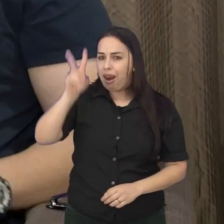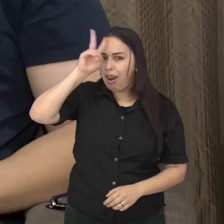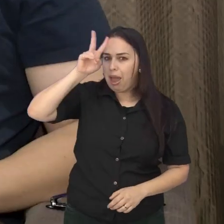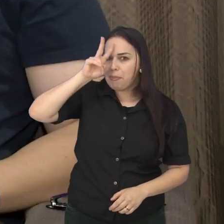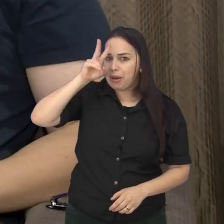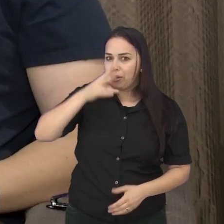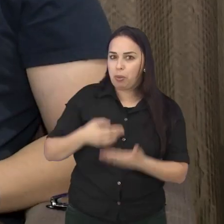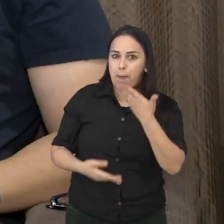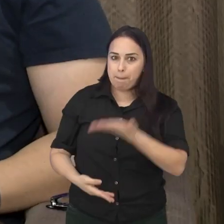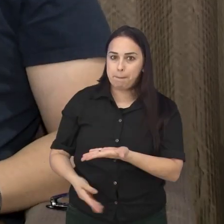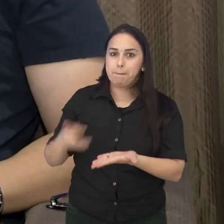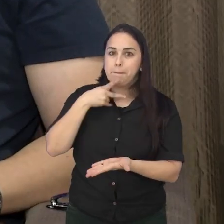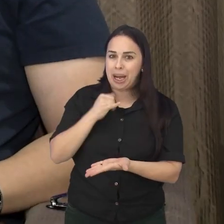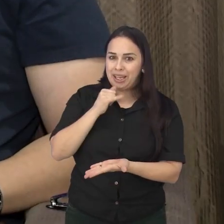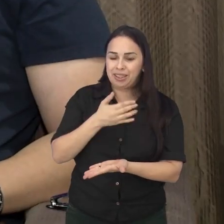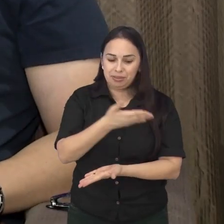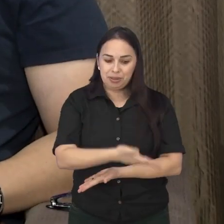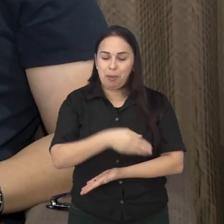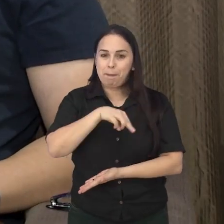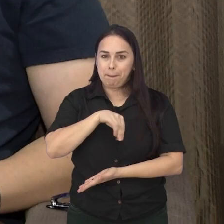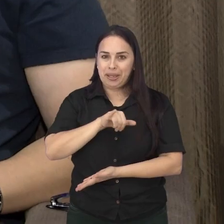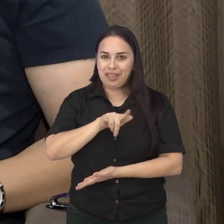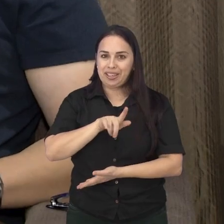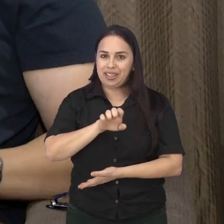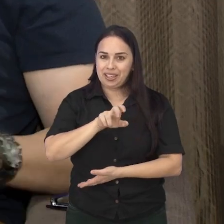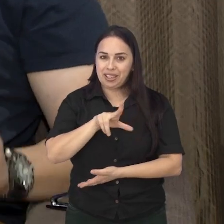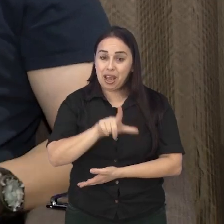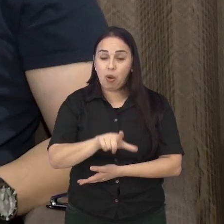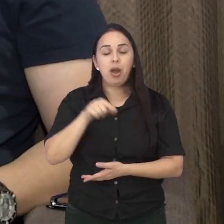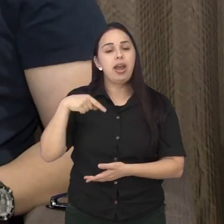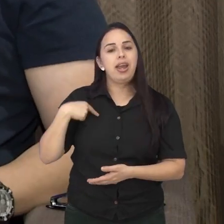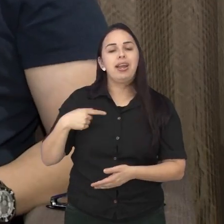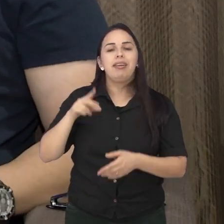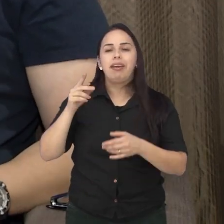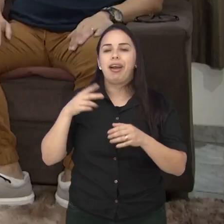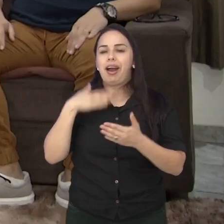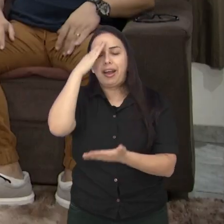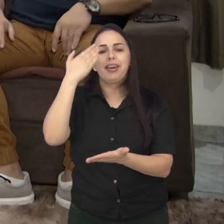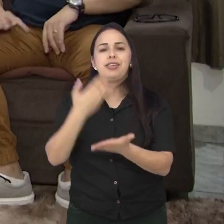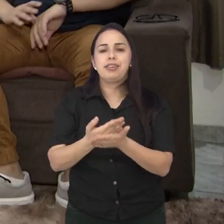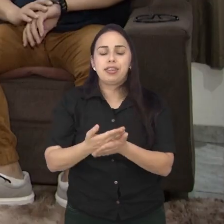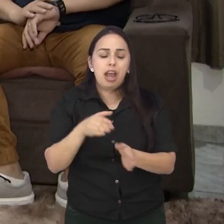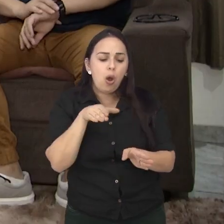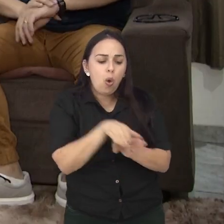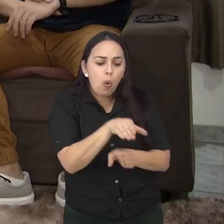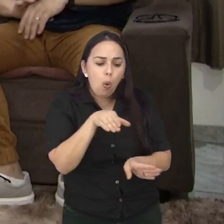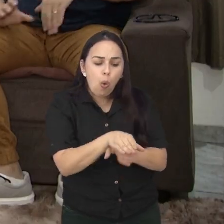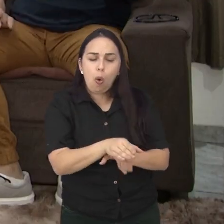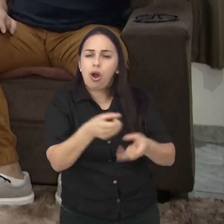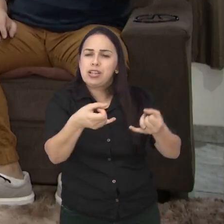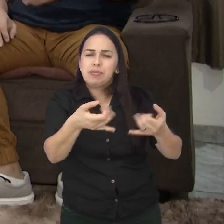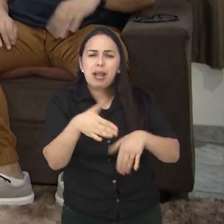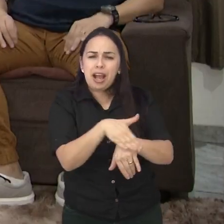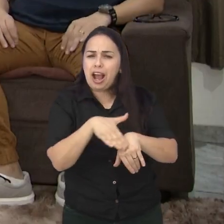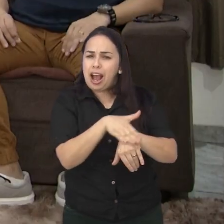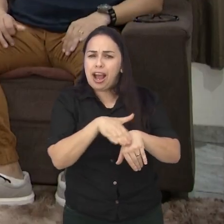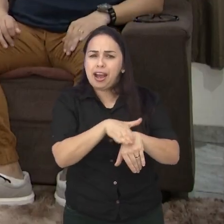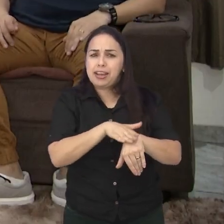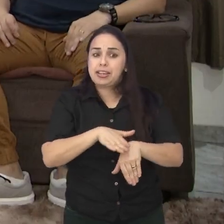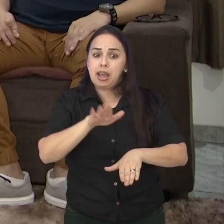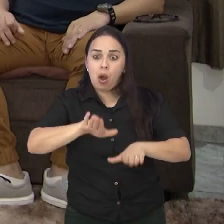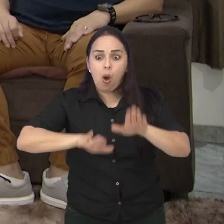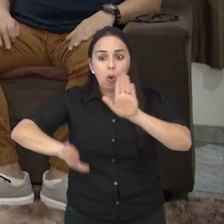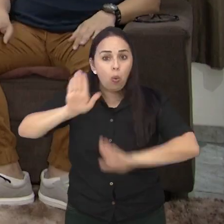E lembra do Tiago, pai do Miguel? Ele acredita que é importante dialogar com os filhos pequenos e explicar os riscos e